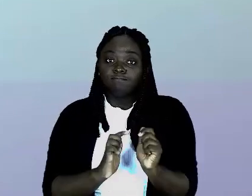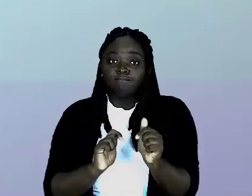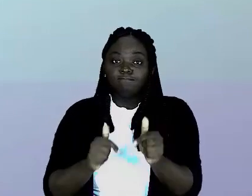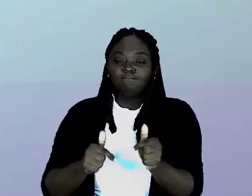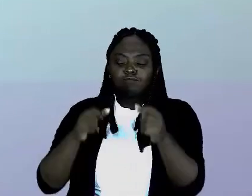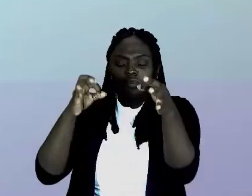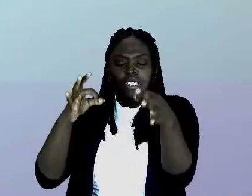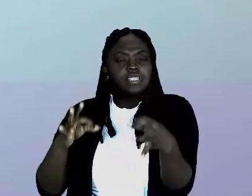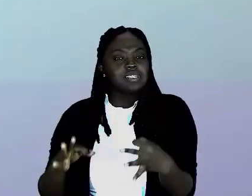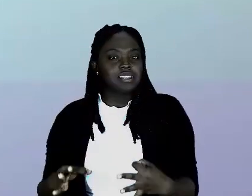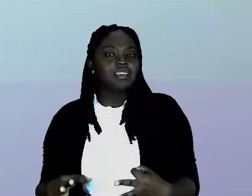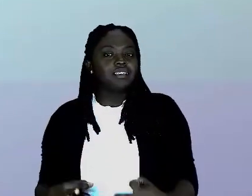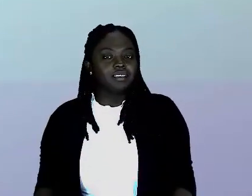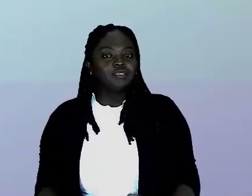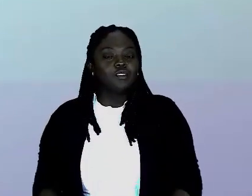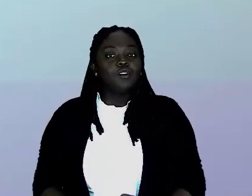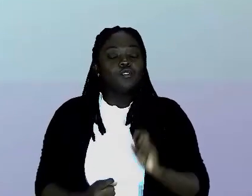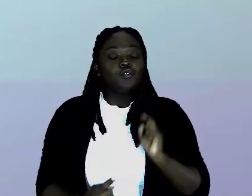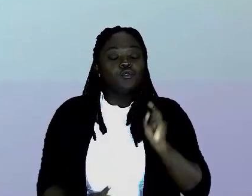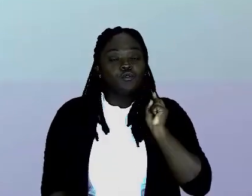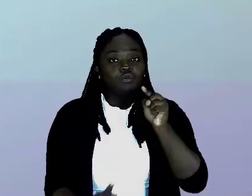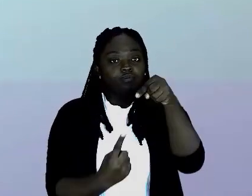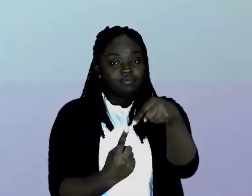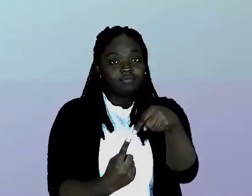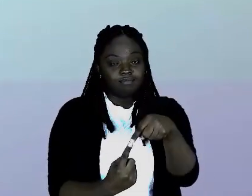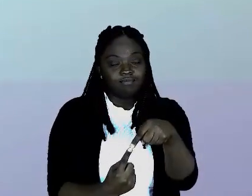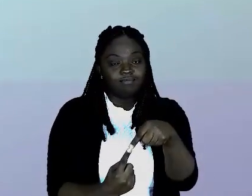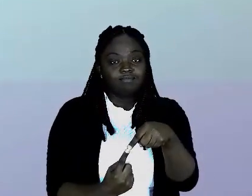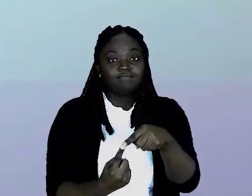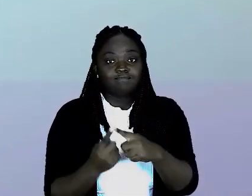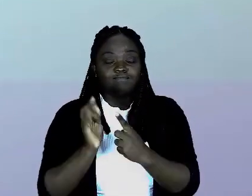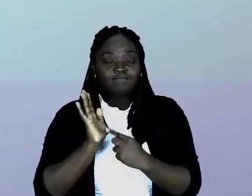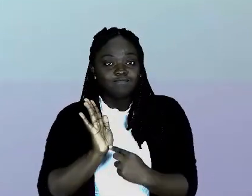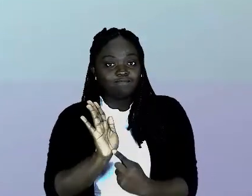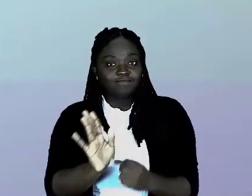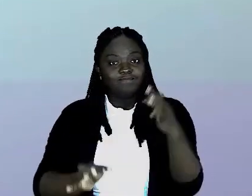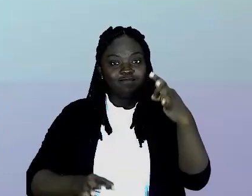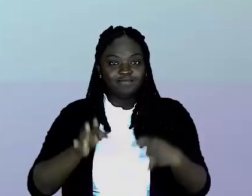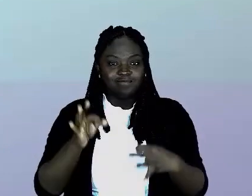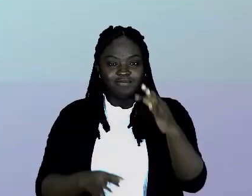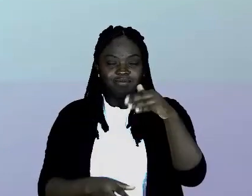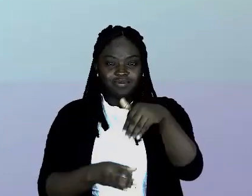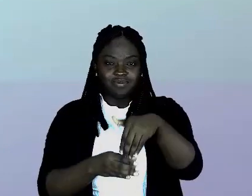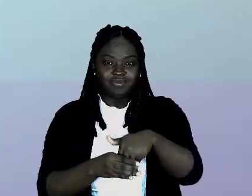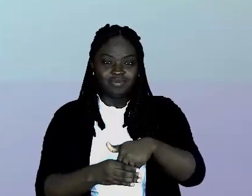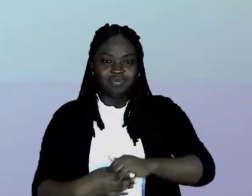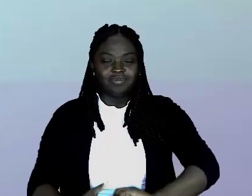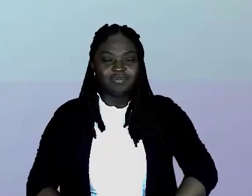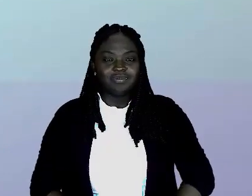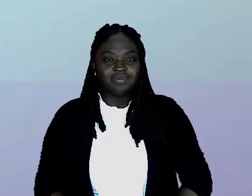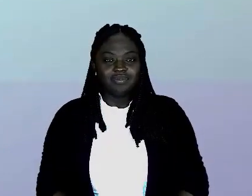forma adequada o dever legal de prestar contas à Justiça Eleitoral.